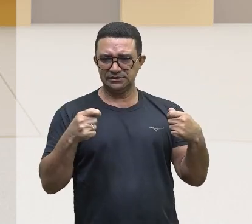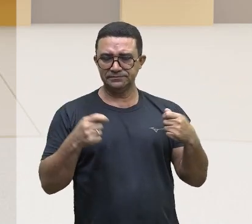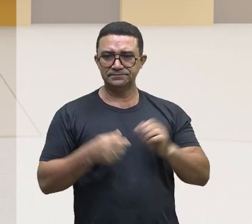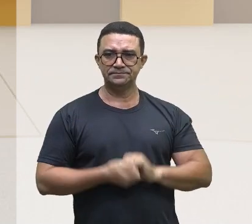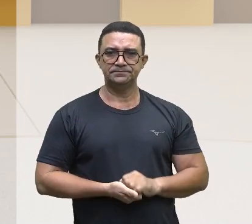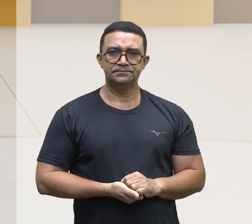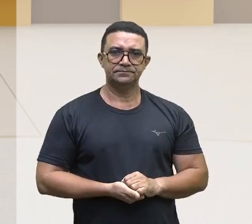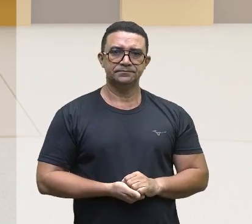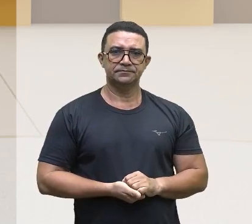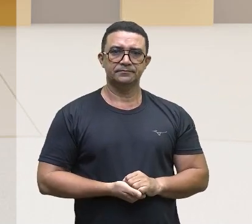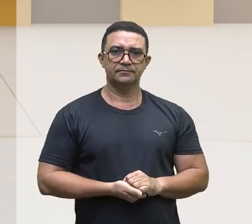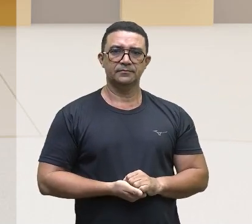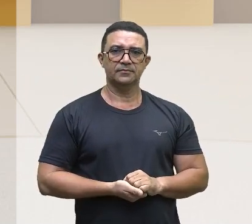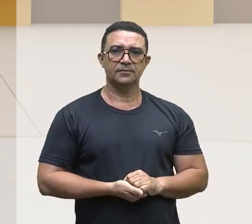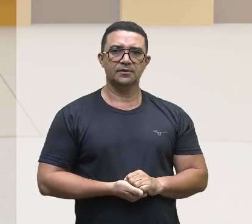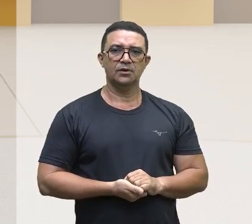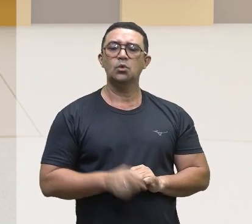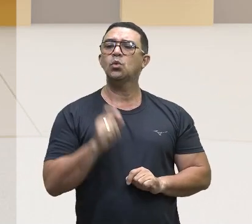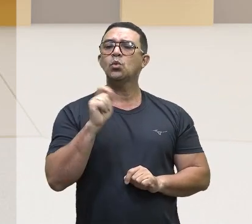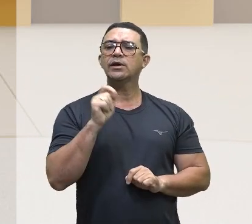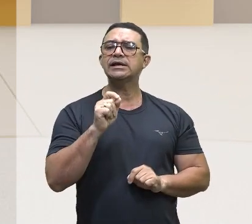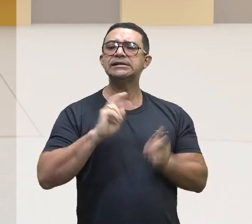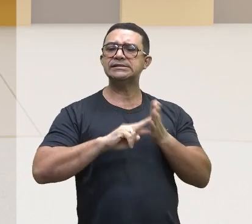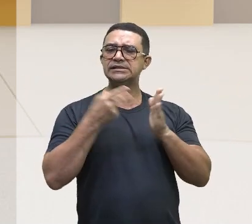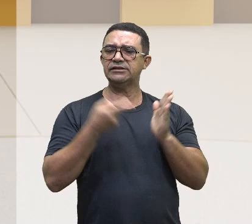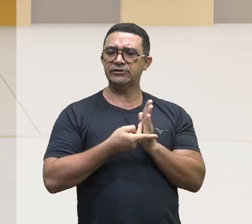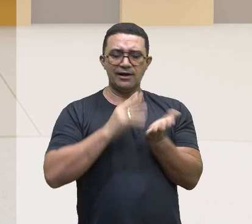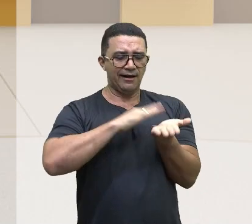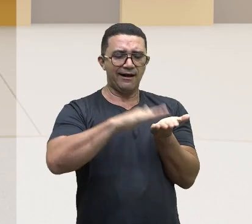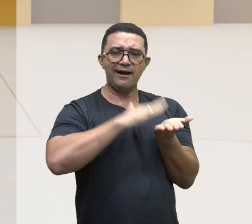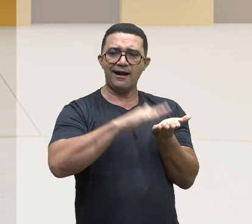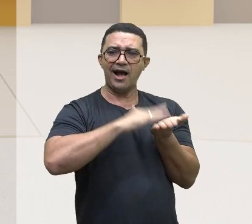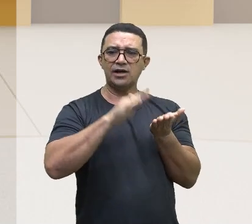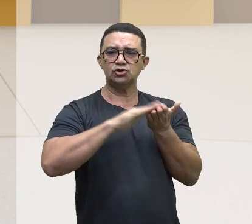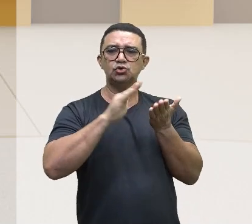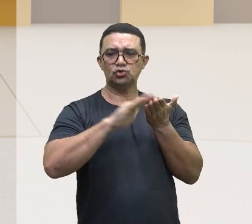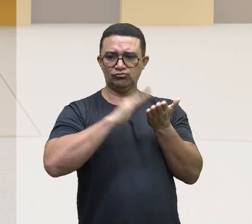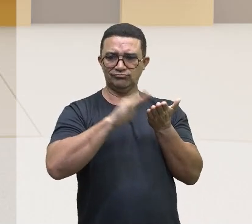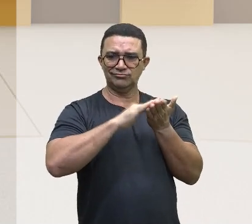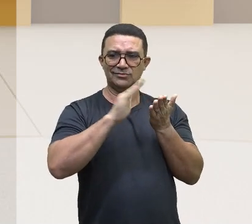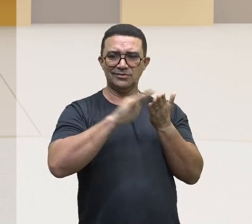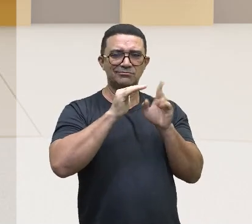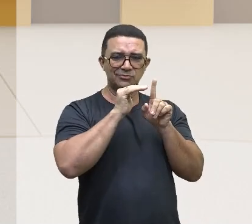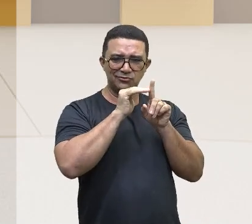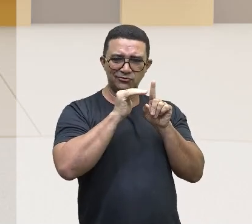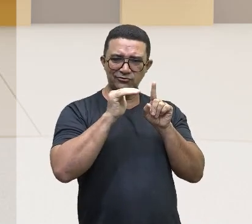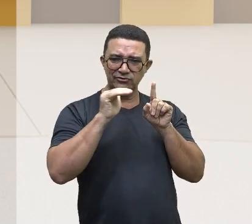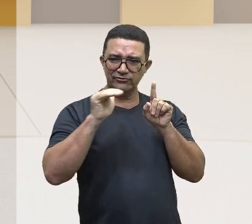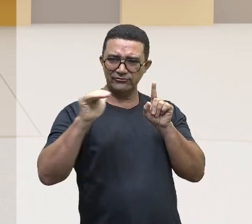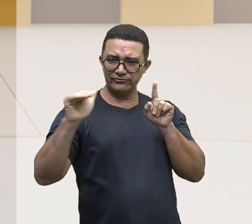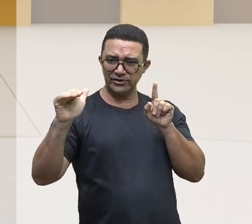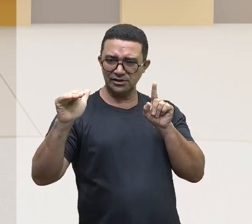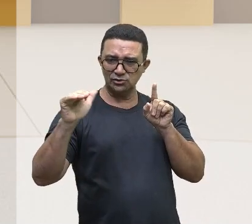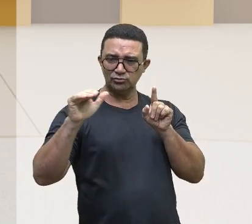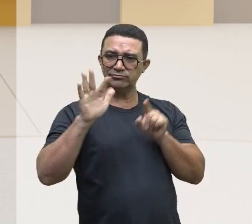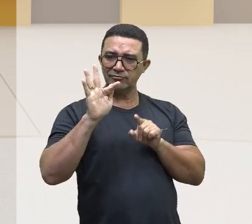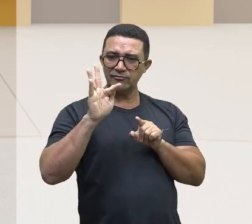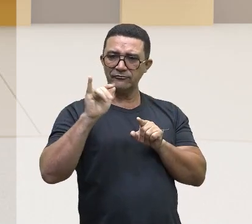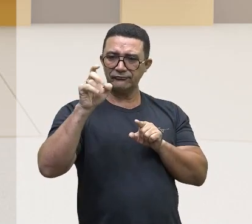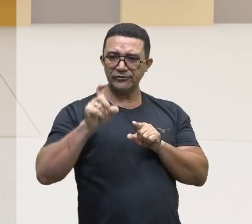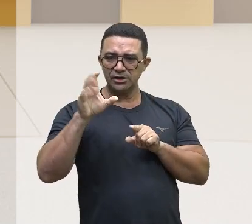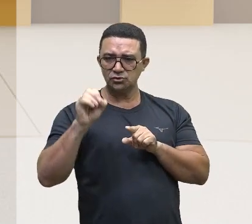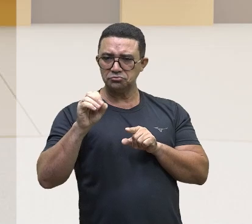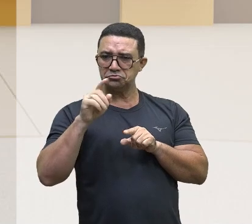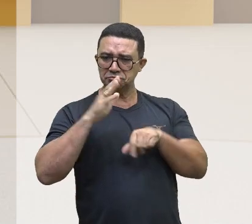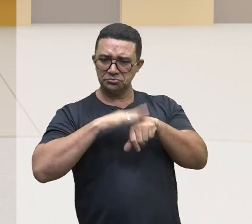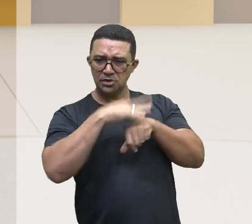pergunta. O que são as despesas fixas? A gente vai ver daqui a pouquinho aí quais são essas despesas, Mas você sabe na sua casa quais